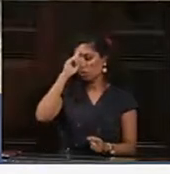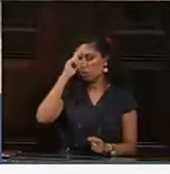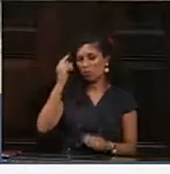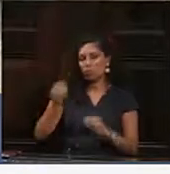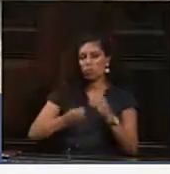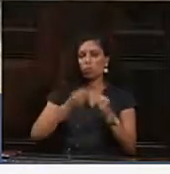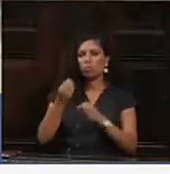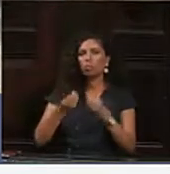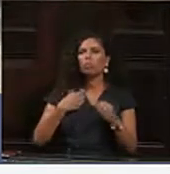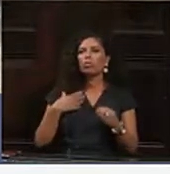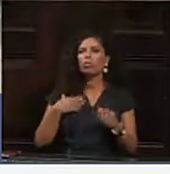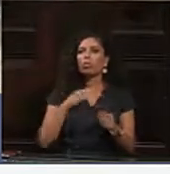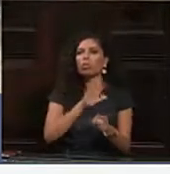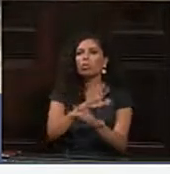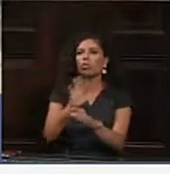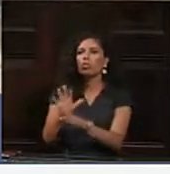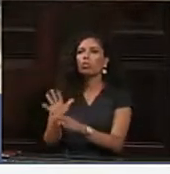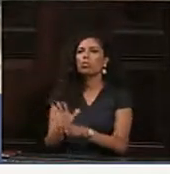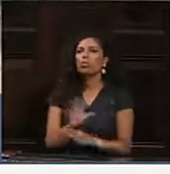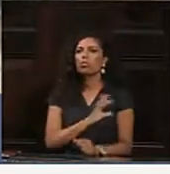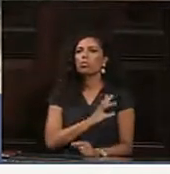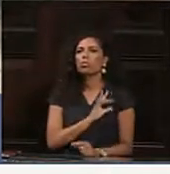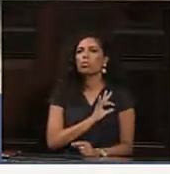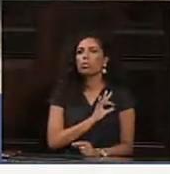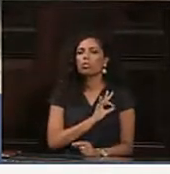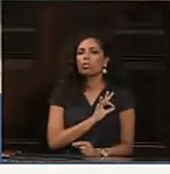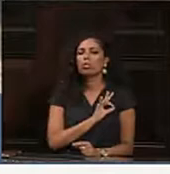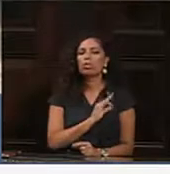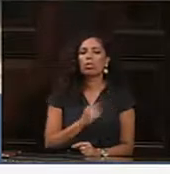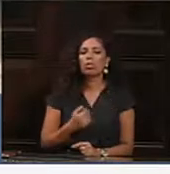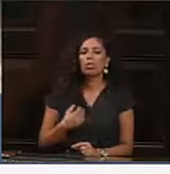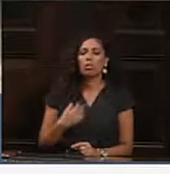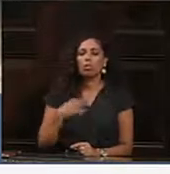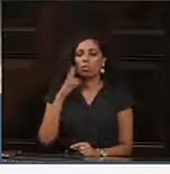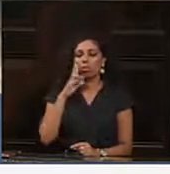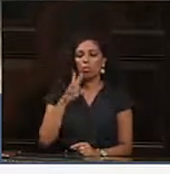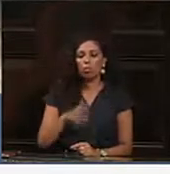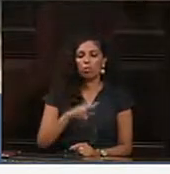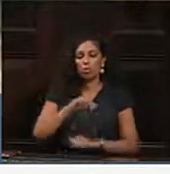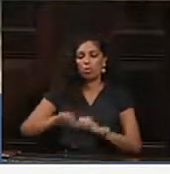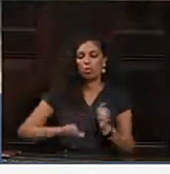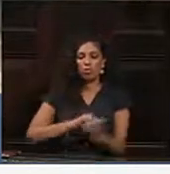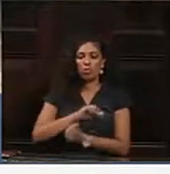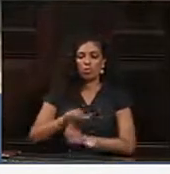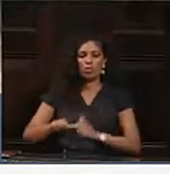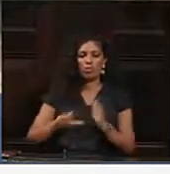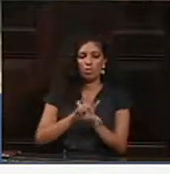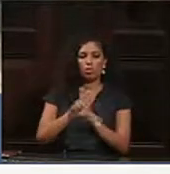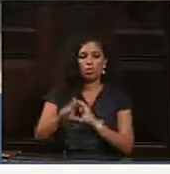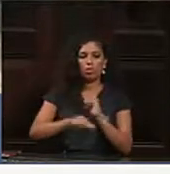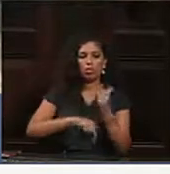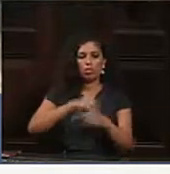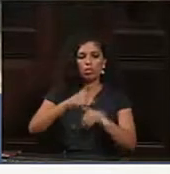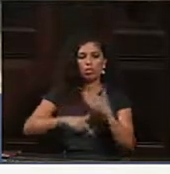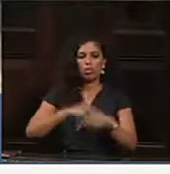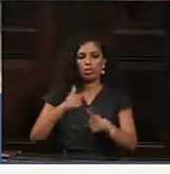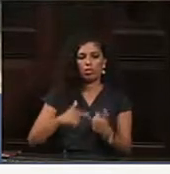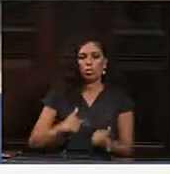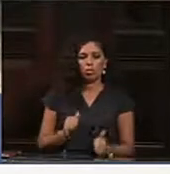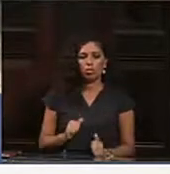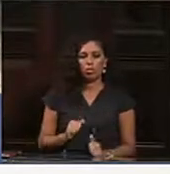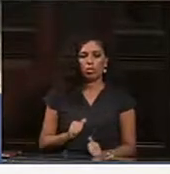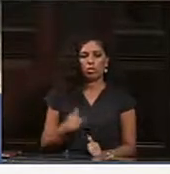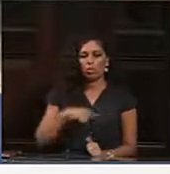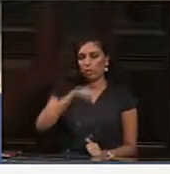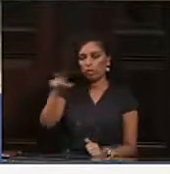a nossa corporação. E aí vem a reforma previdenciária agora, e estão querendo mexer com os militares.